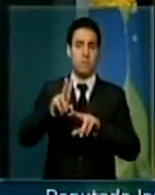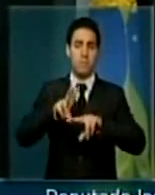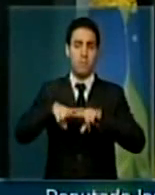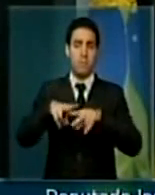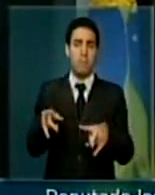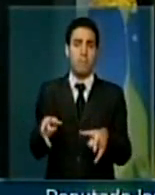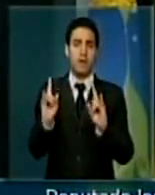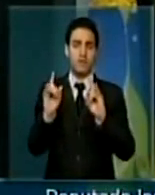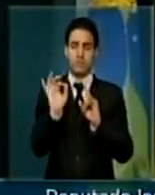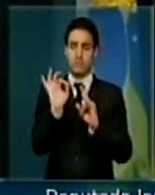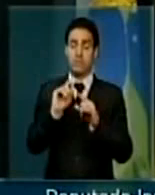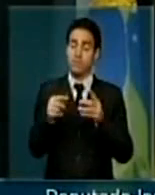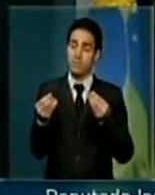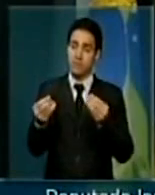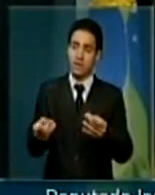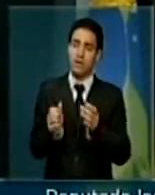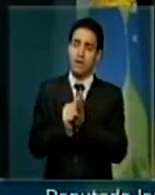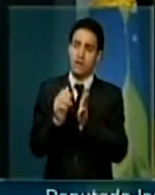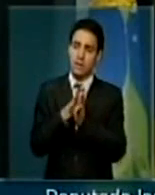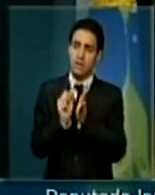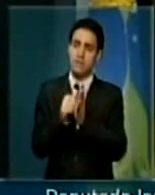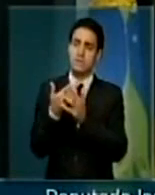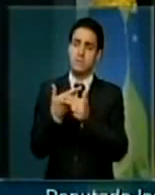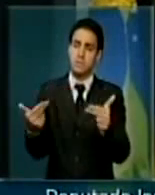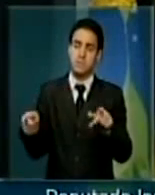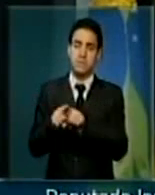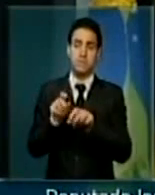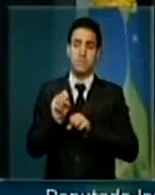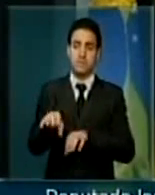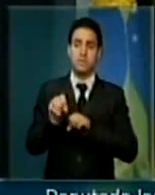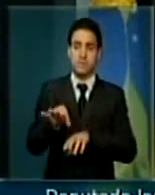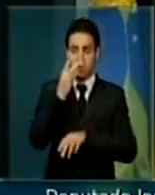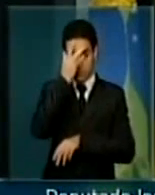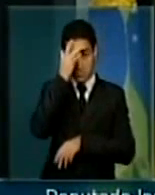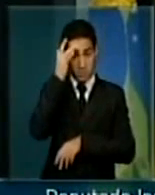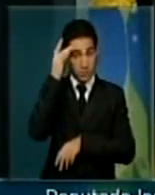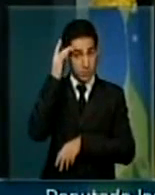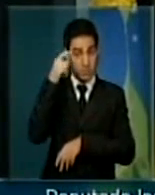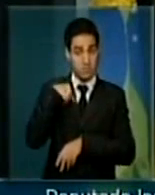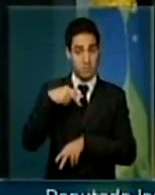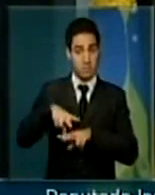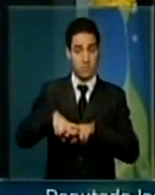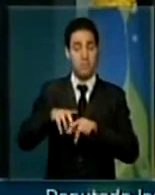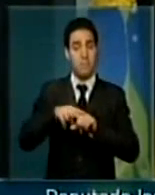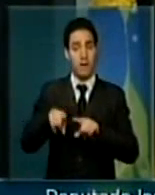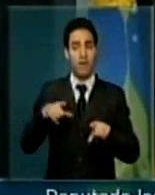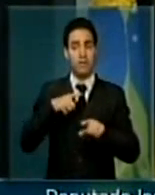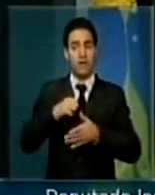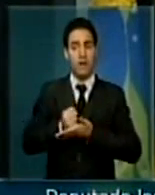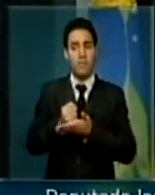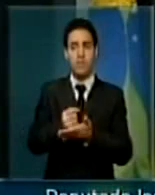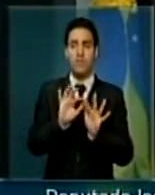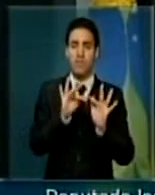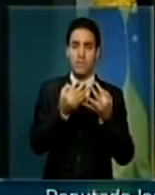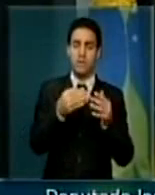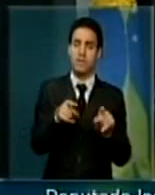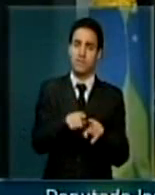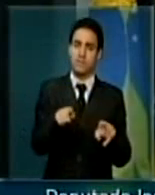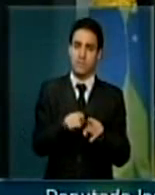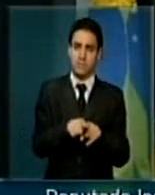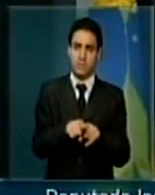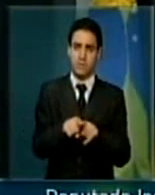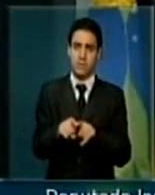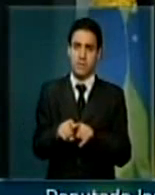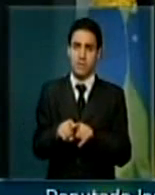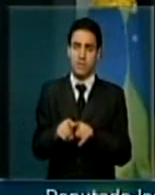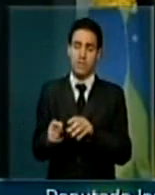de conforto espiritual, de ensino para os prisioneiros, mas o apoio a seus familiares fora